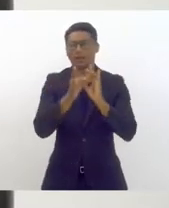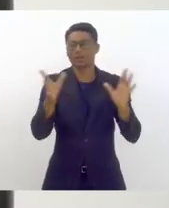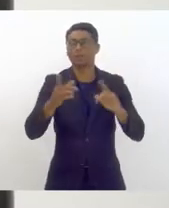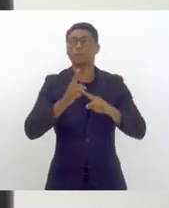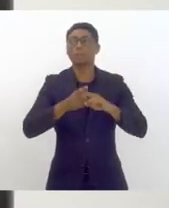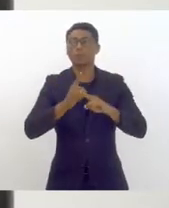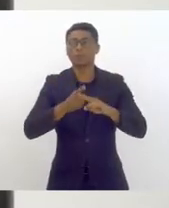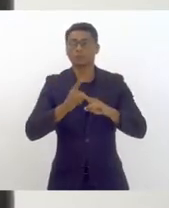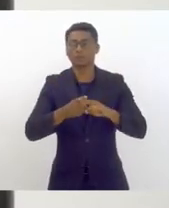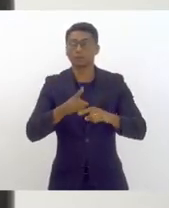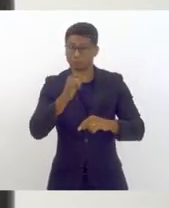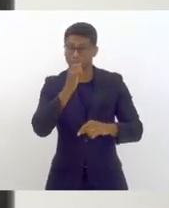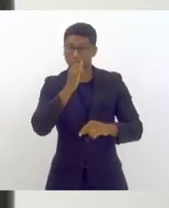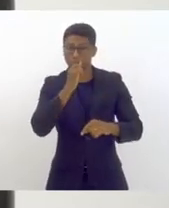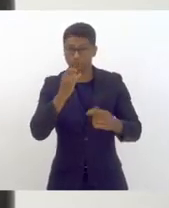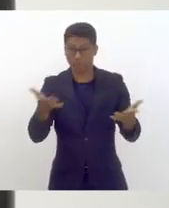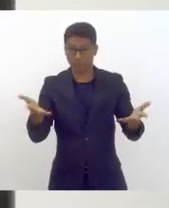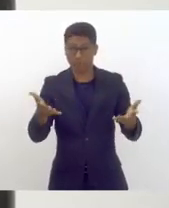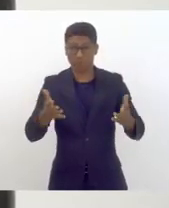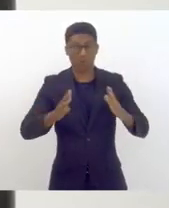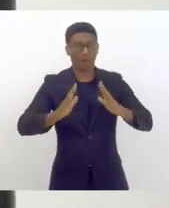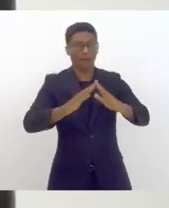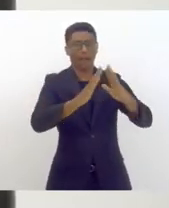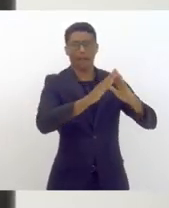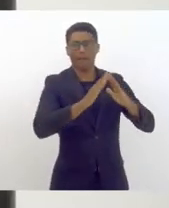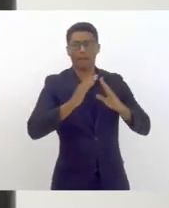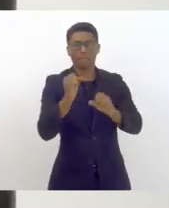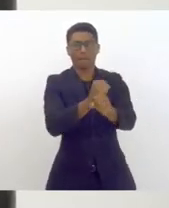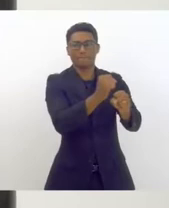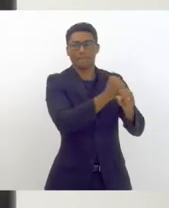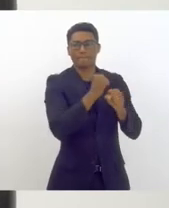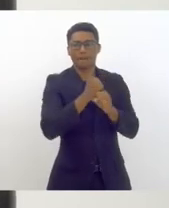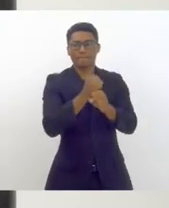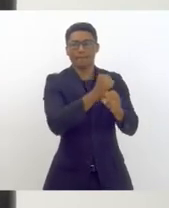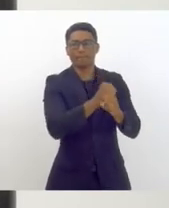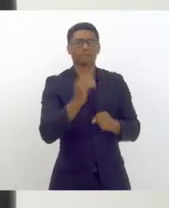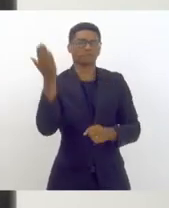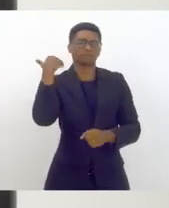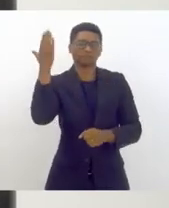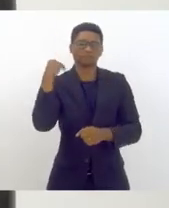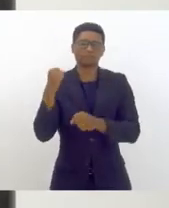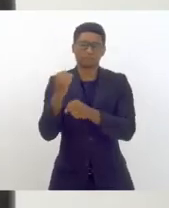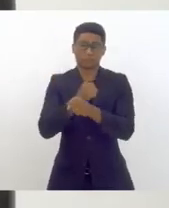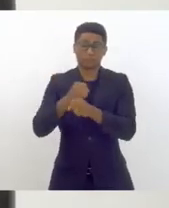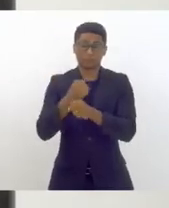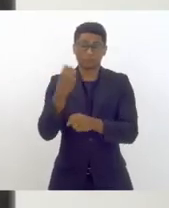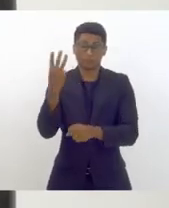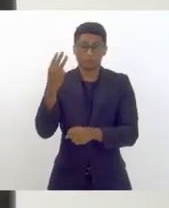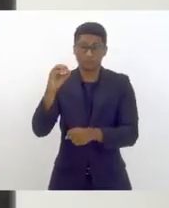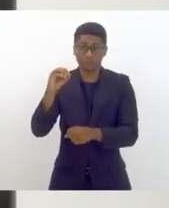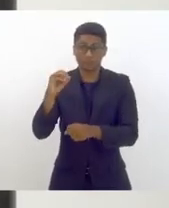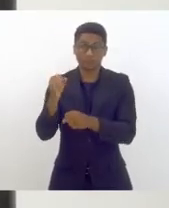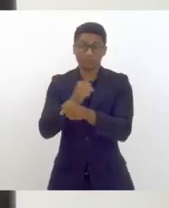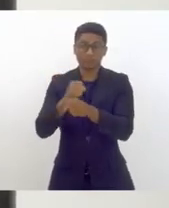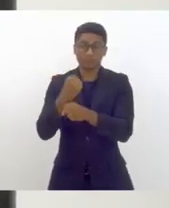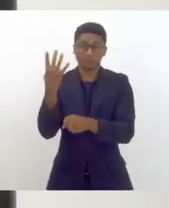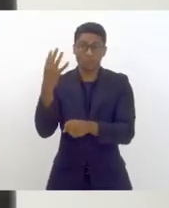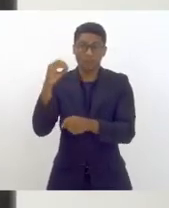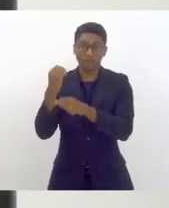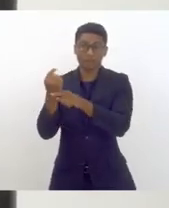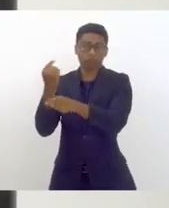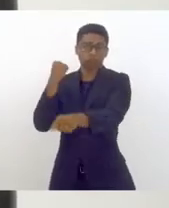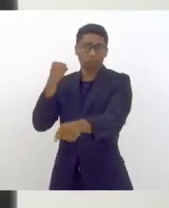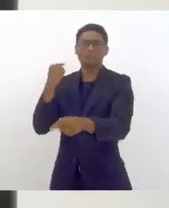os acessos que há 30 anos, 40 anos atrás, a gente tinha acesso muito simples, muito fácil à montanha, mas com a entrada de